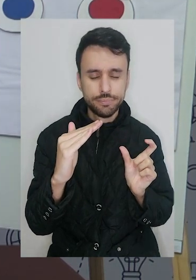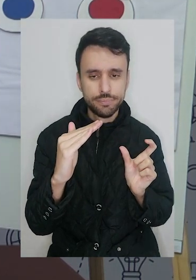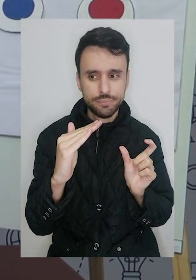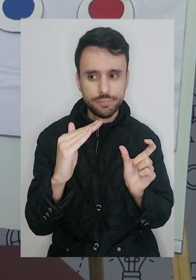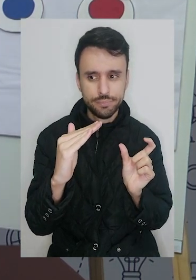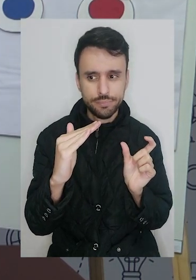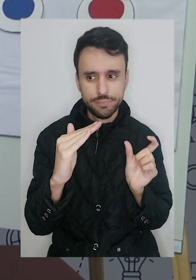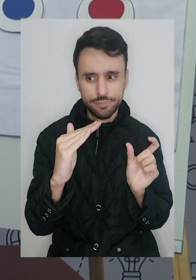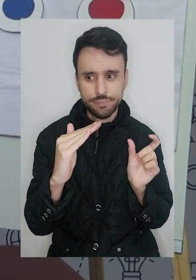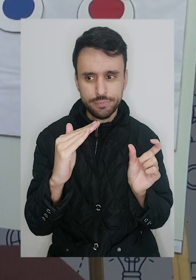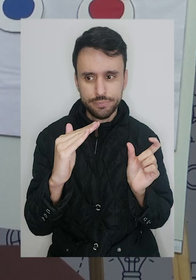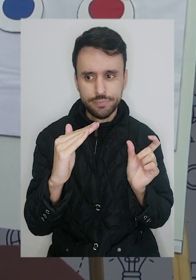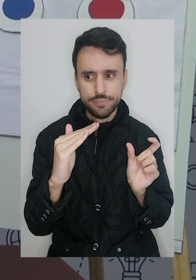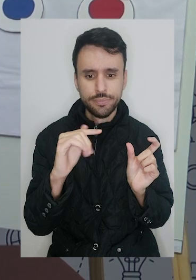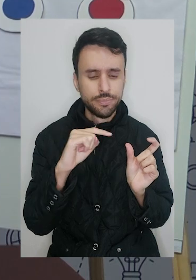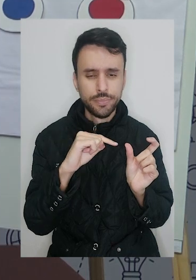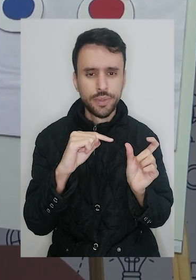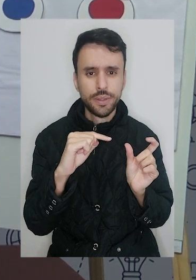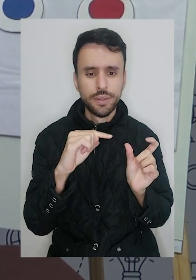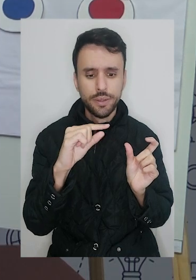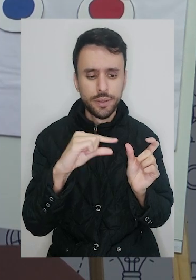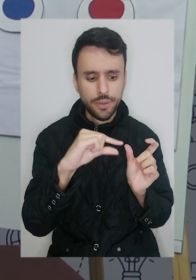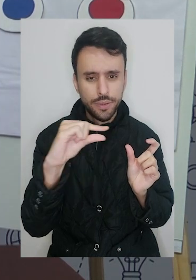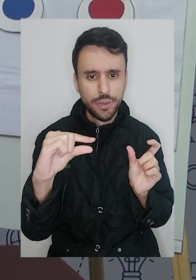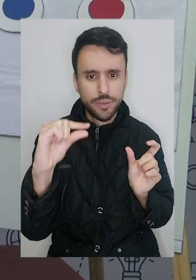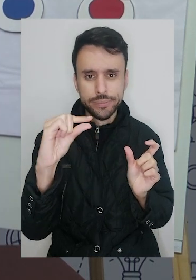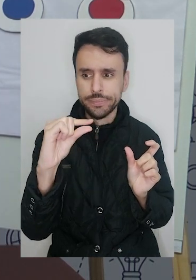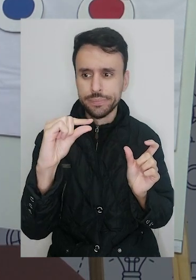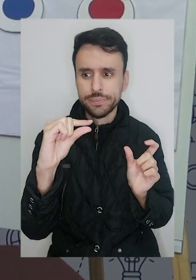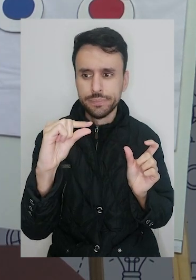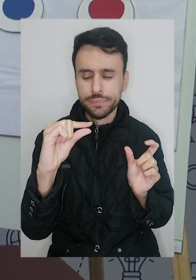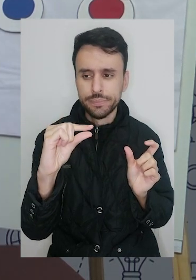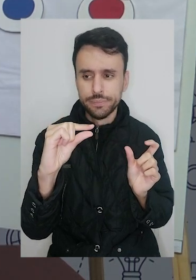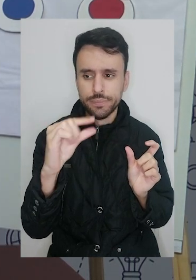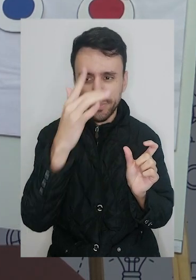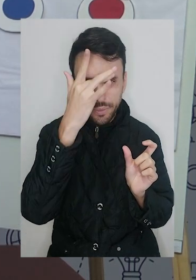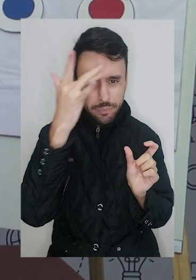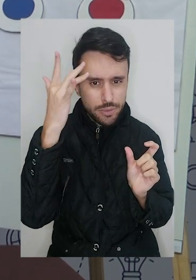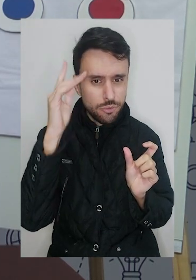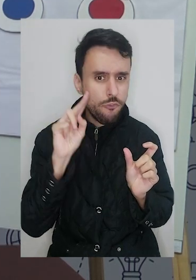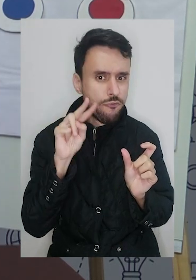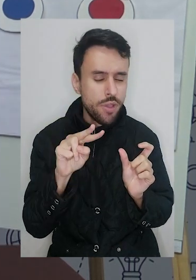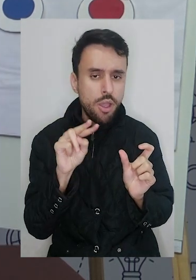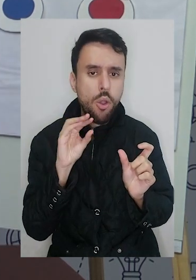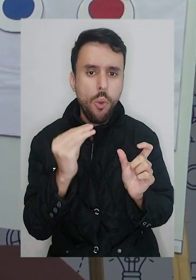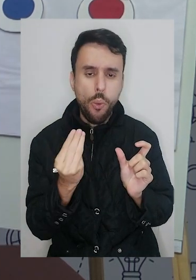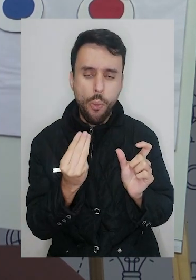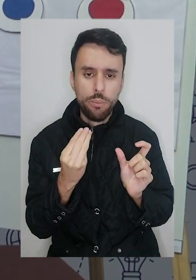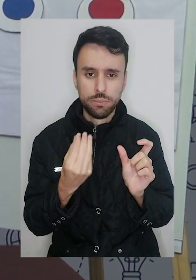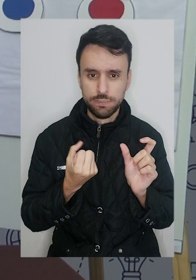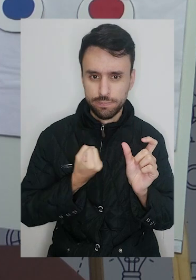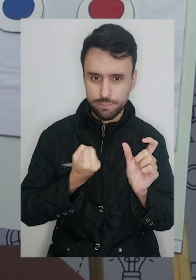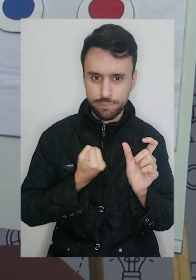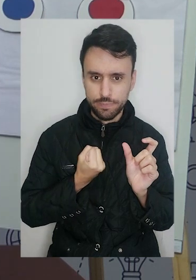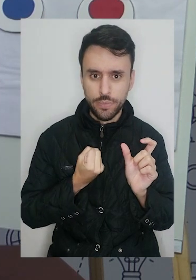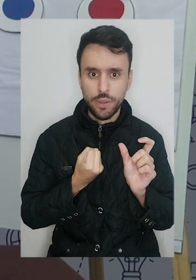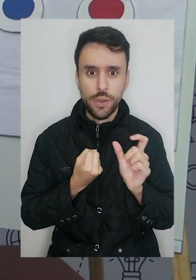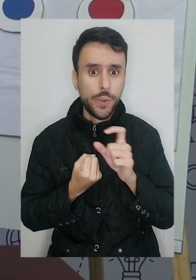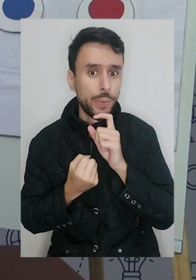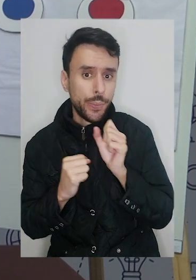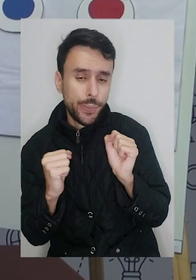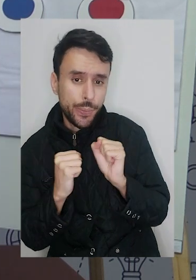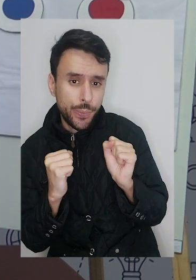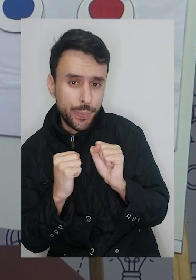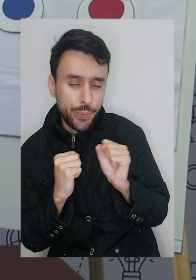lado de dentro. E essa pontinha para fora, aí a pessoa pode olhar e saber qual é a temperatura, se está